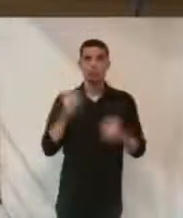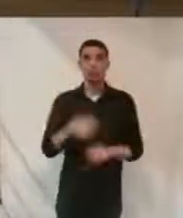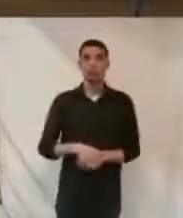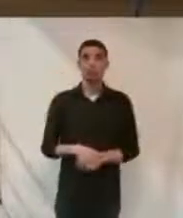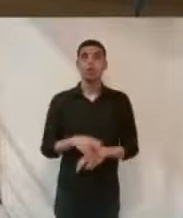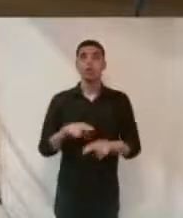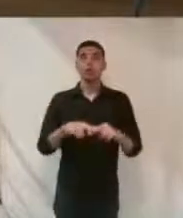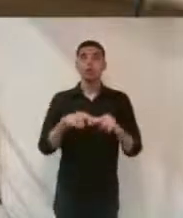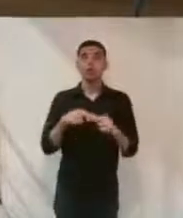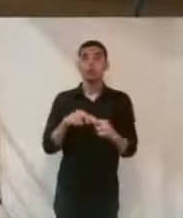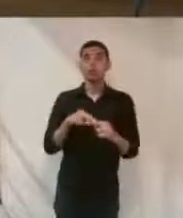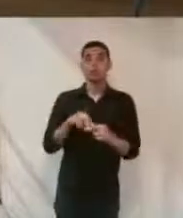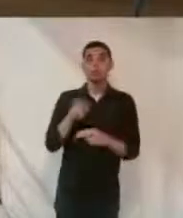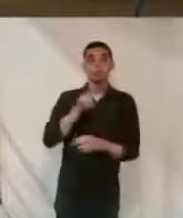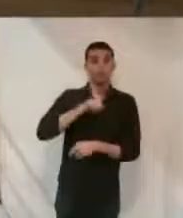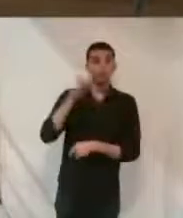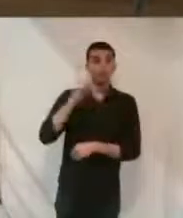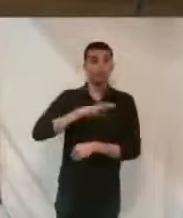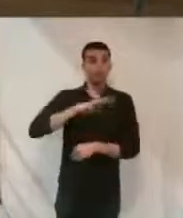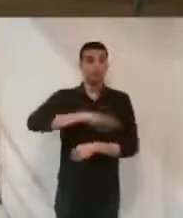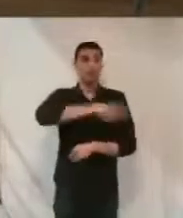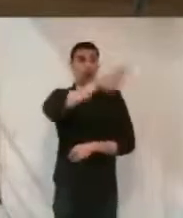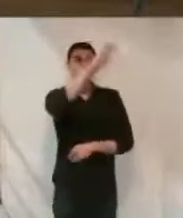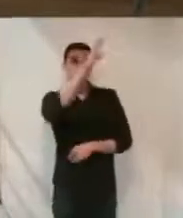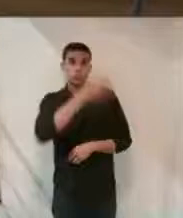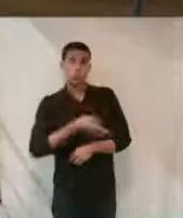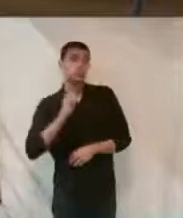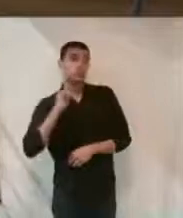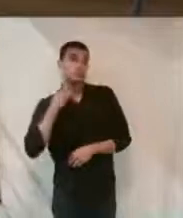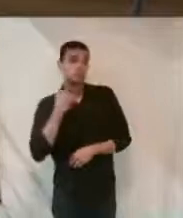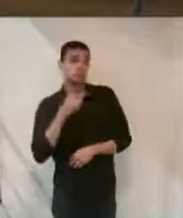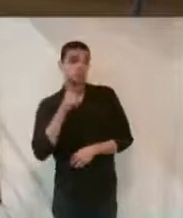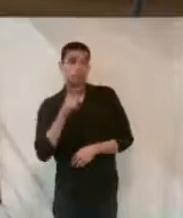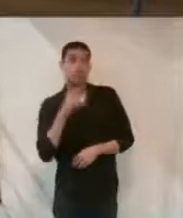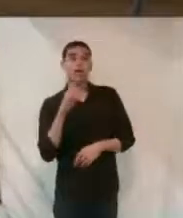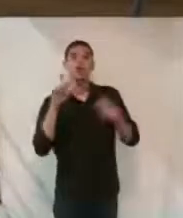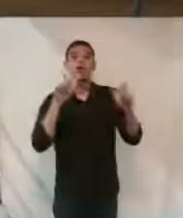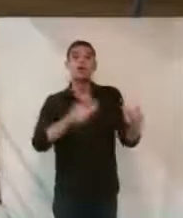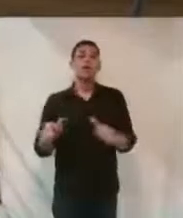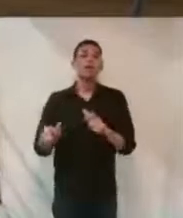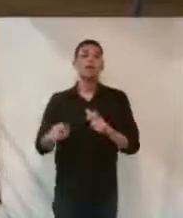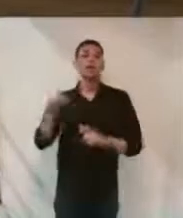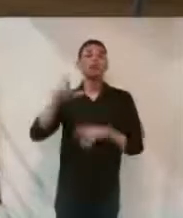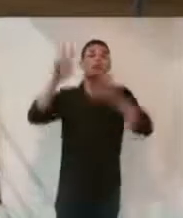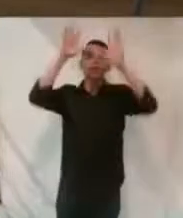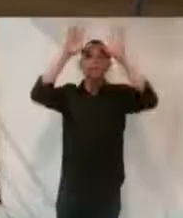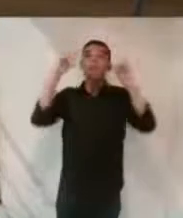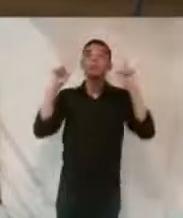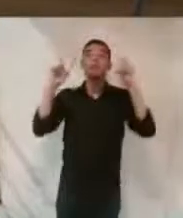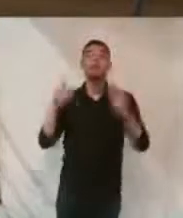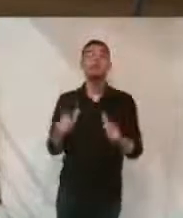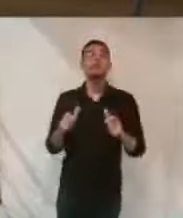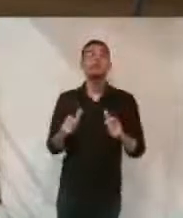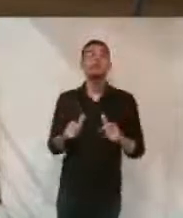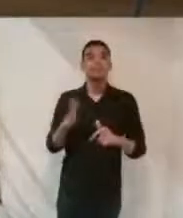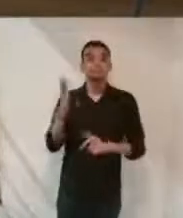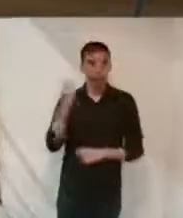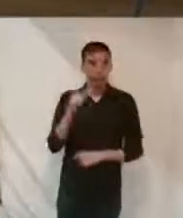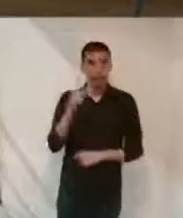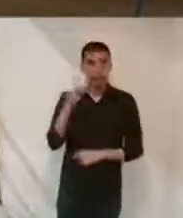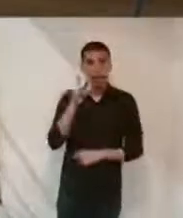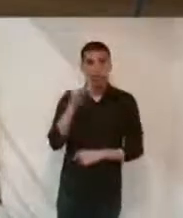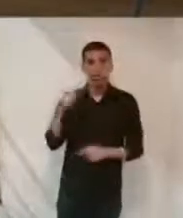são na Caatinga, não são na Mata Atlântica, são nos rios amazônicos. Os lixões a céu aberto